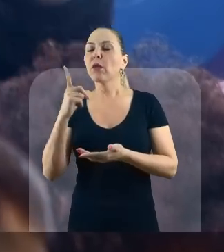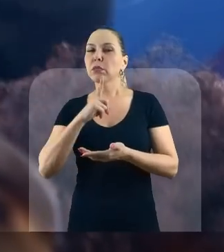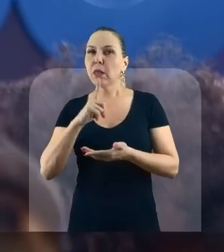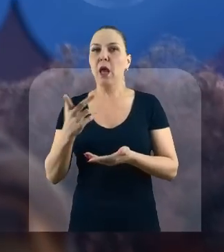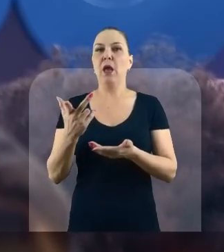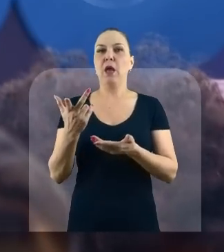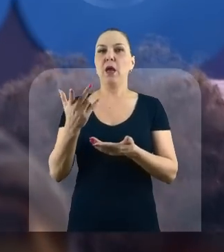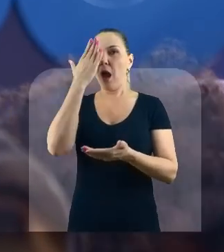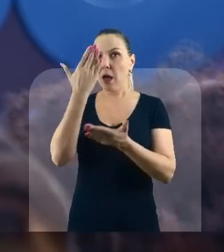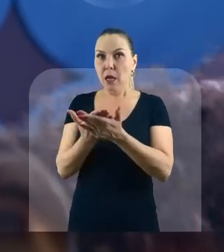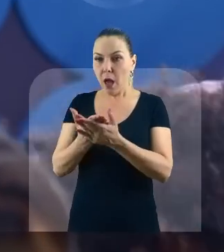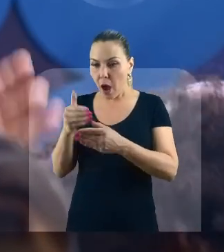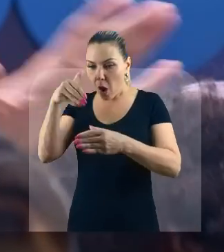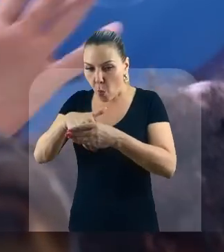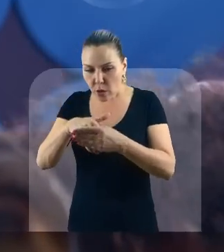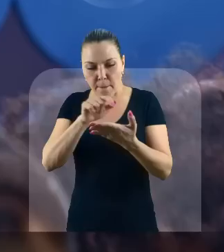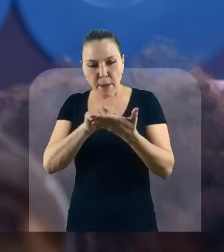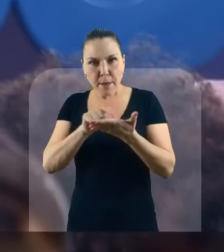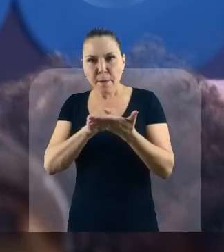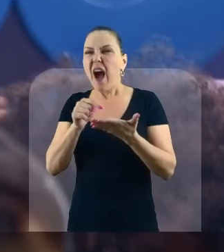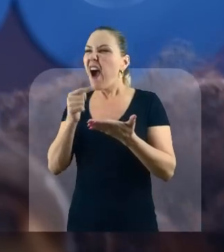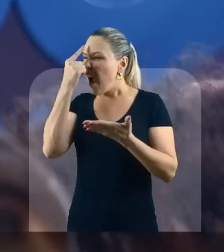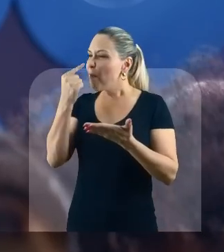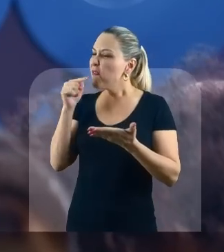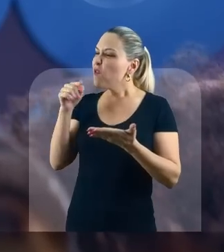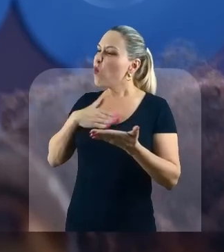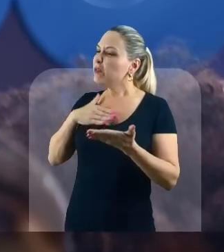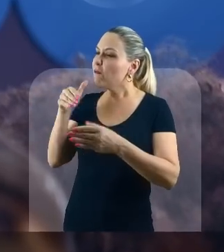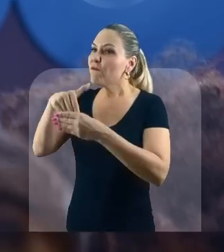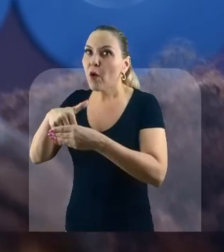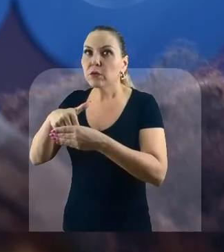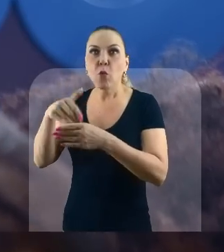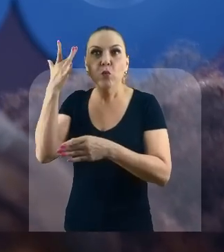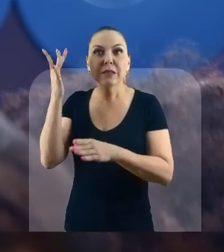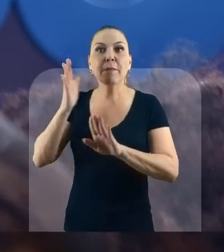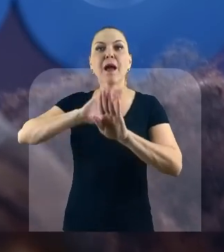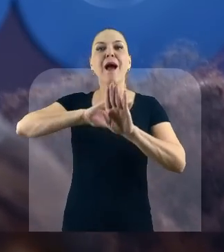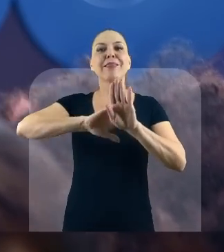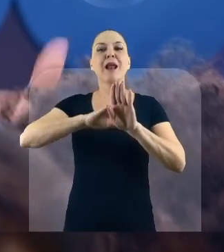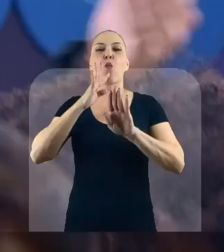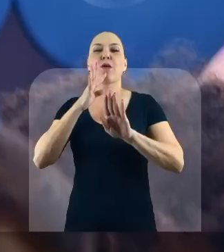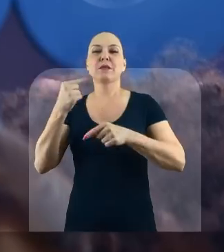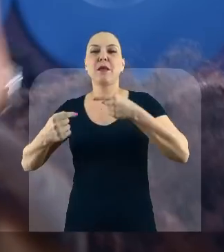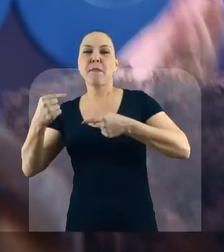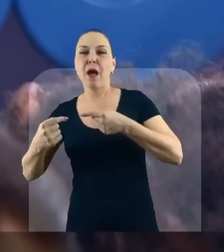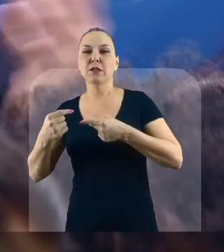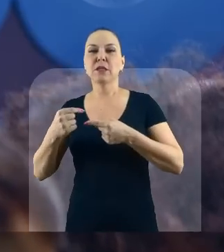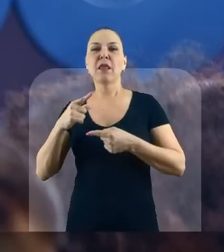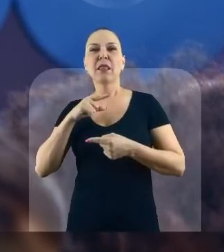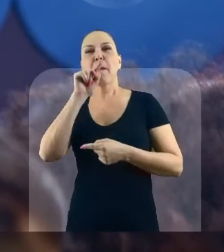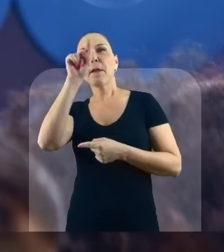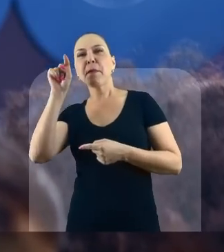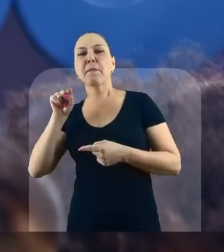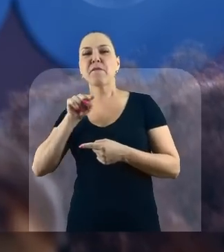valores, princípios, quando chega ali na urna, foi com a cara do fulano, do ciclano, vota sem conhecer esse debate. E aí você vê vários estados do